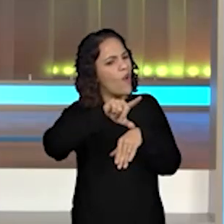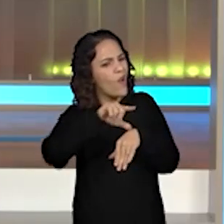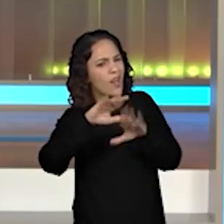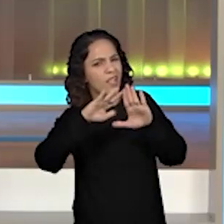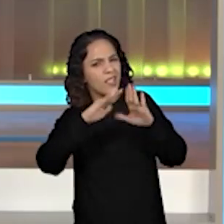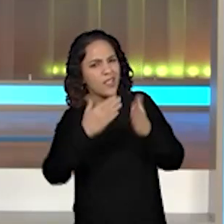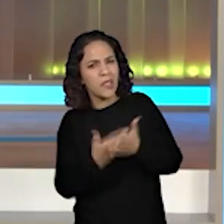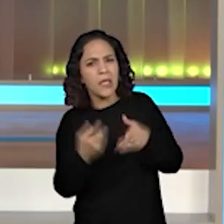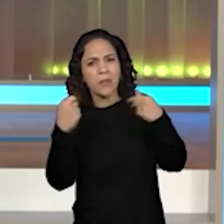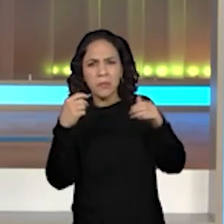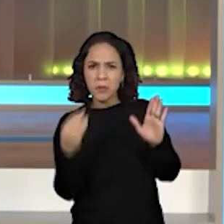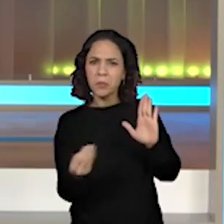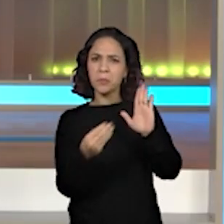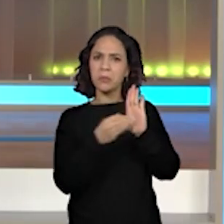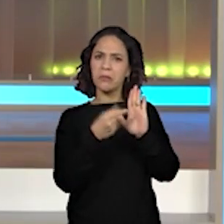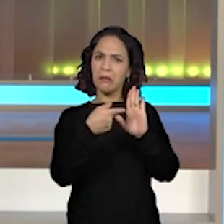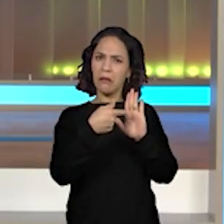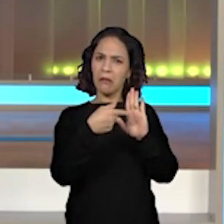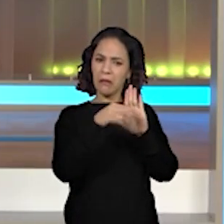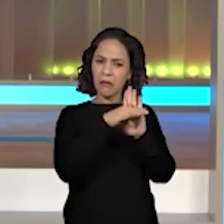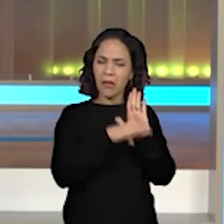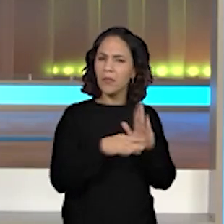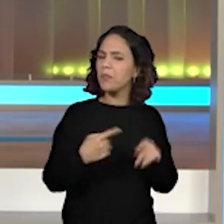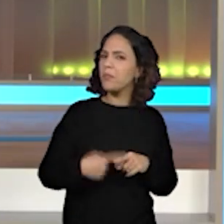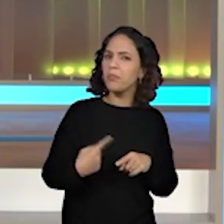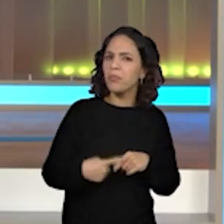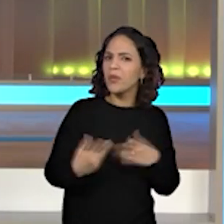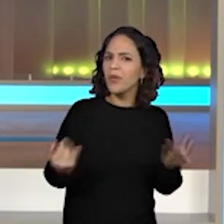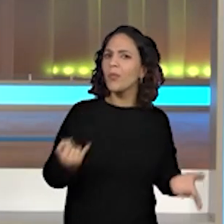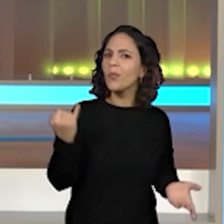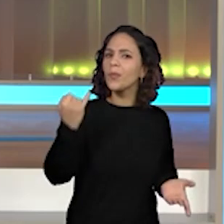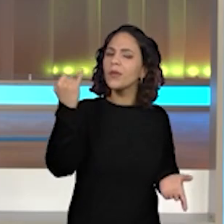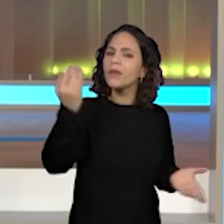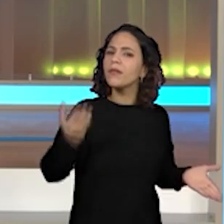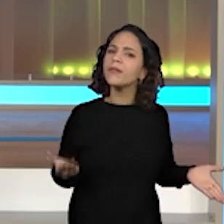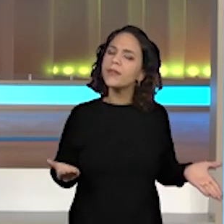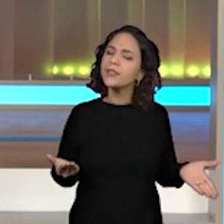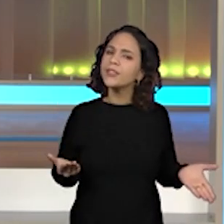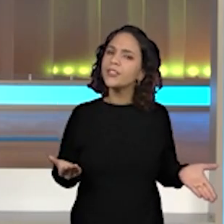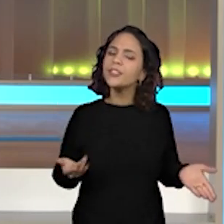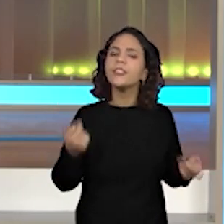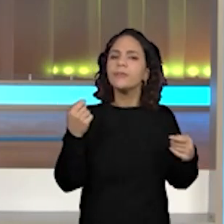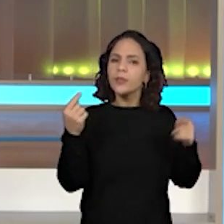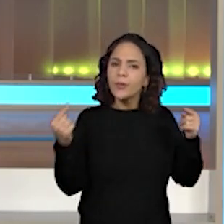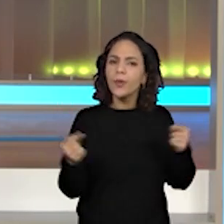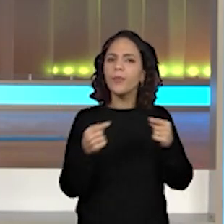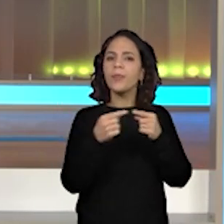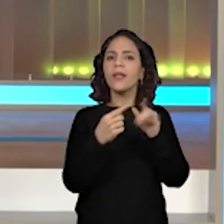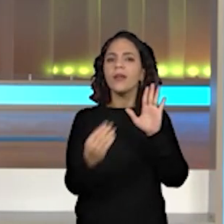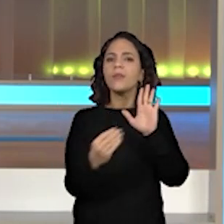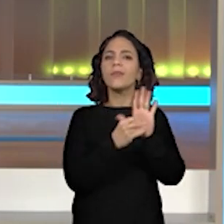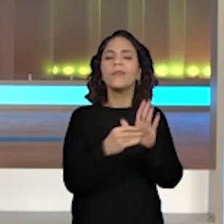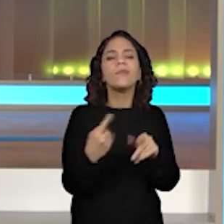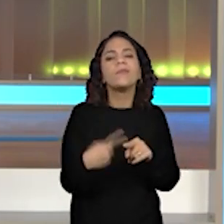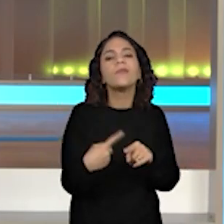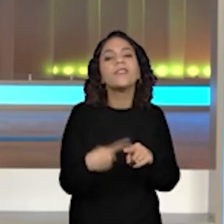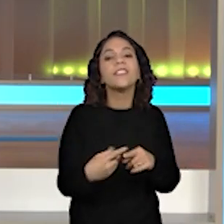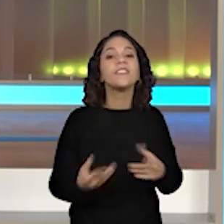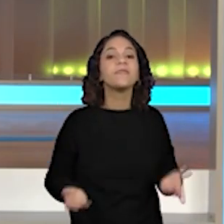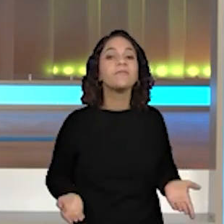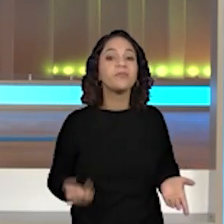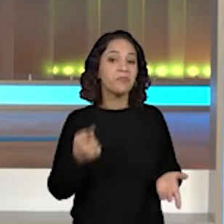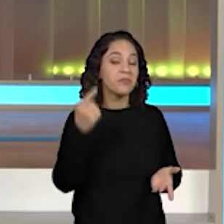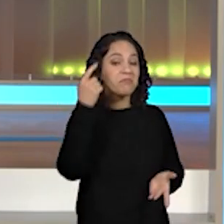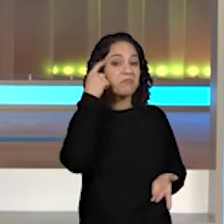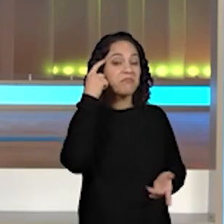escola no regulamento interno, professor? Por que isso é relevante e deve estar no regulamento interno? Você deve